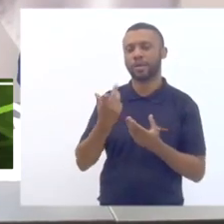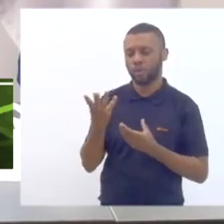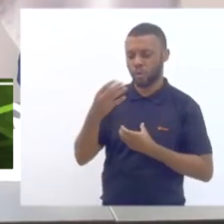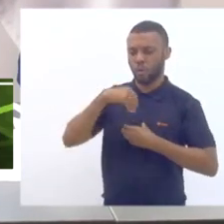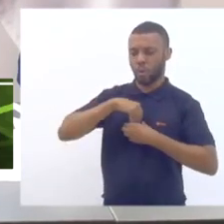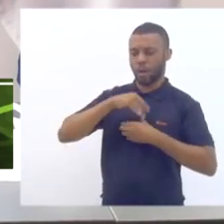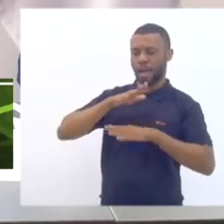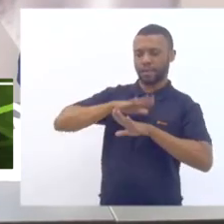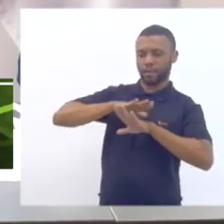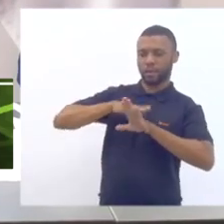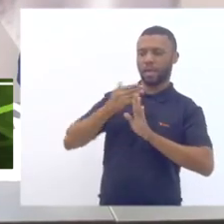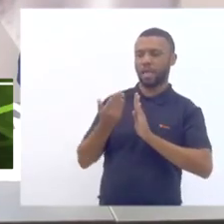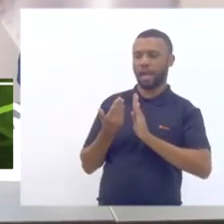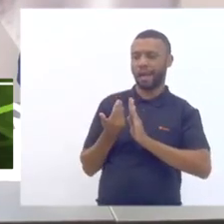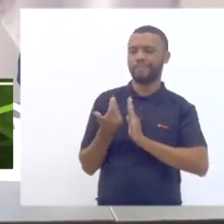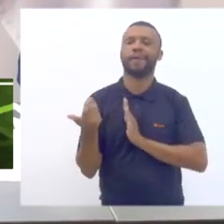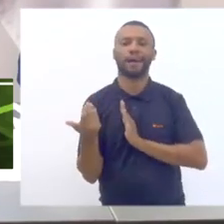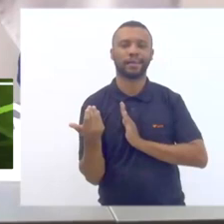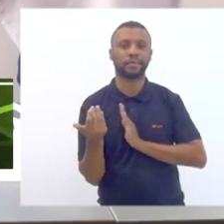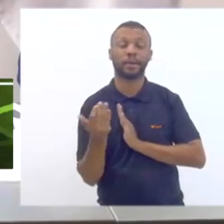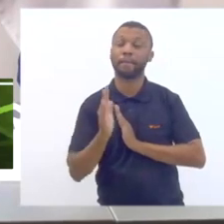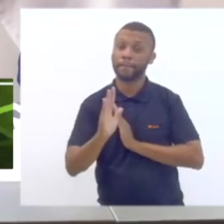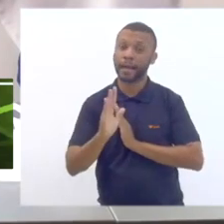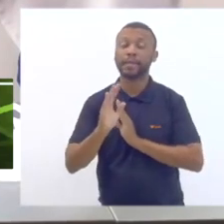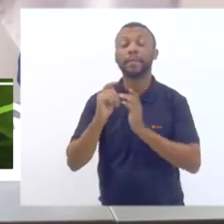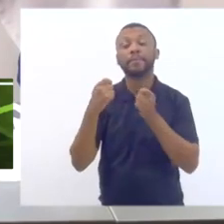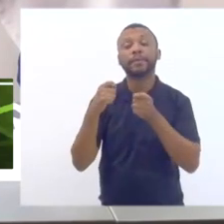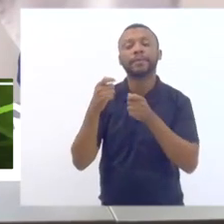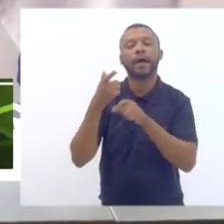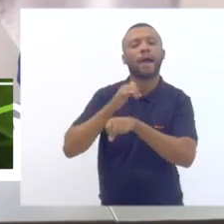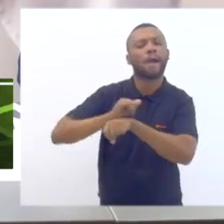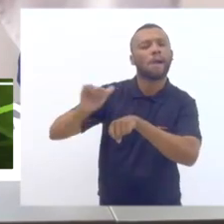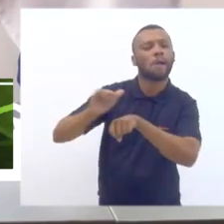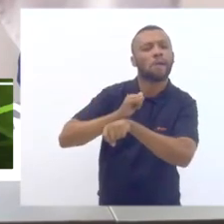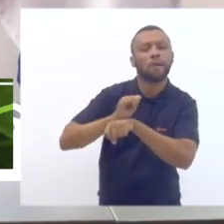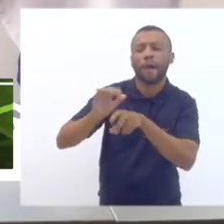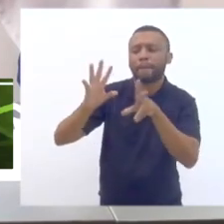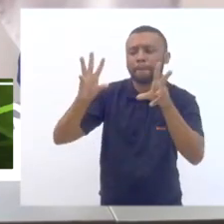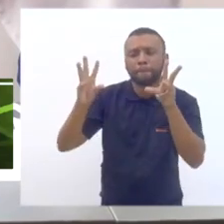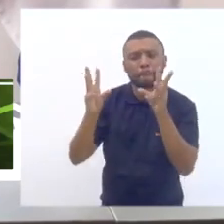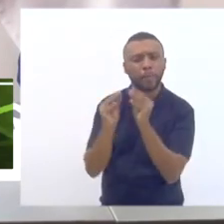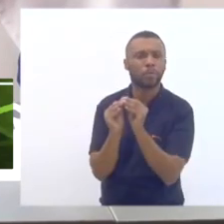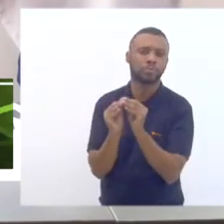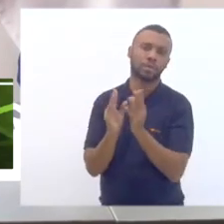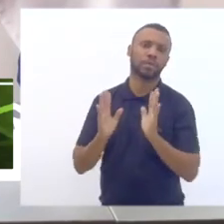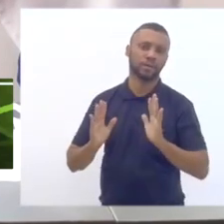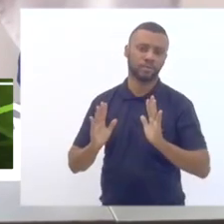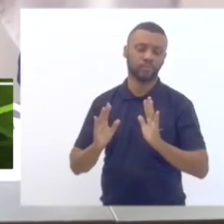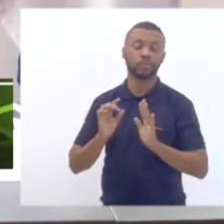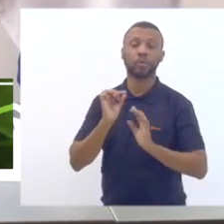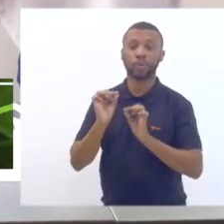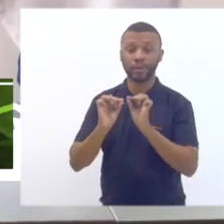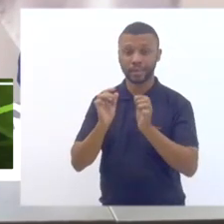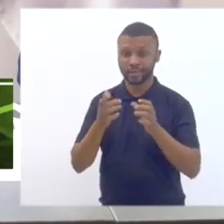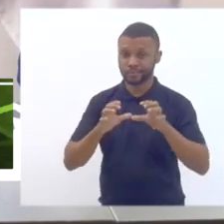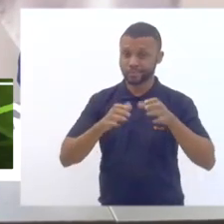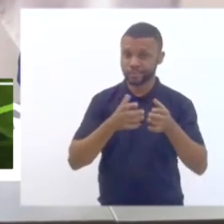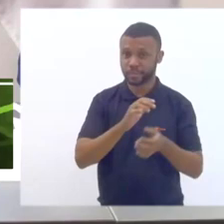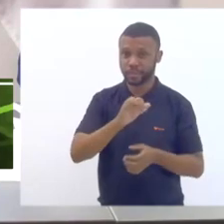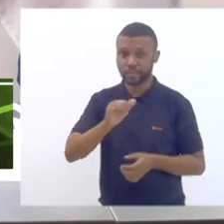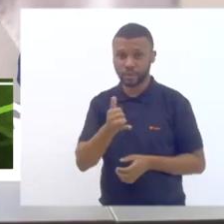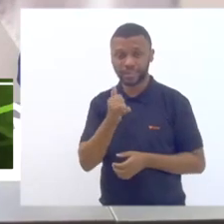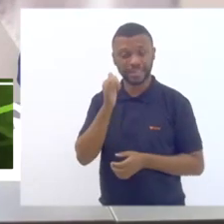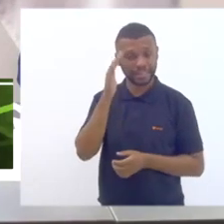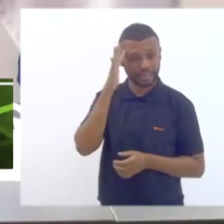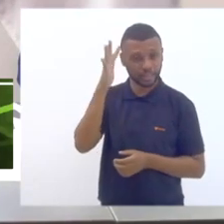si, mas precisam ponderar, porque a Comissão de Constituição e Justiça, em tese, ela